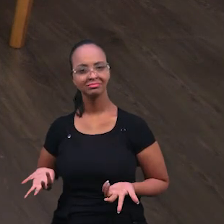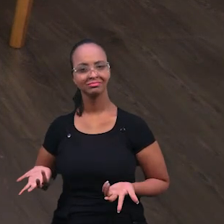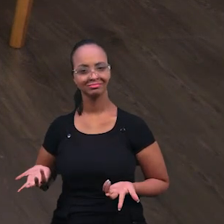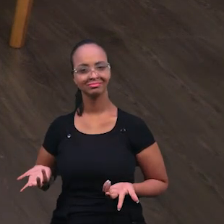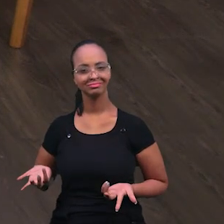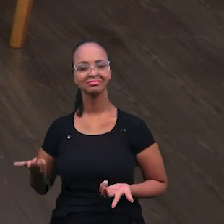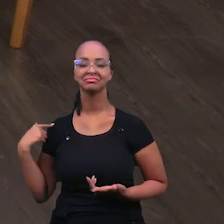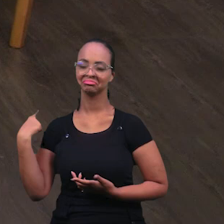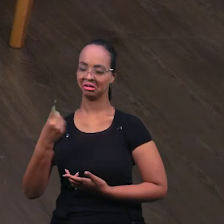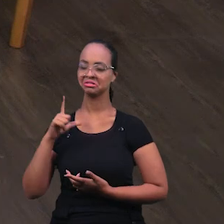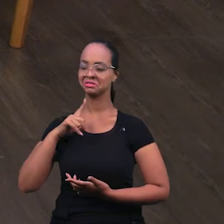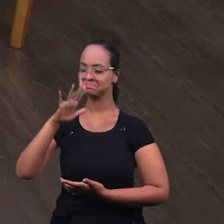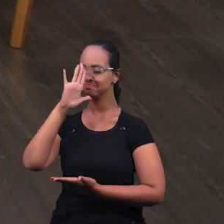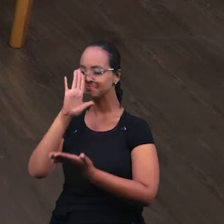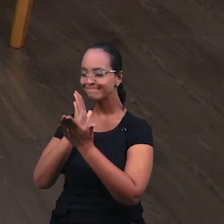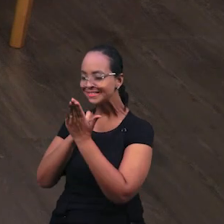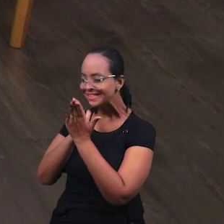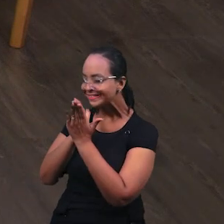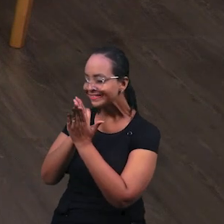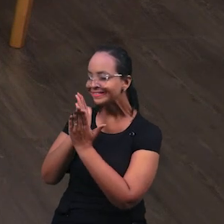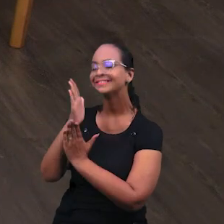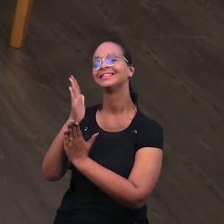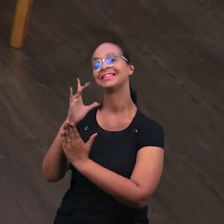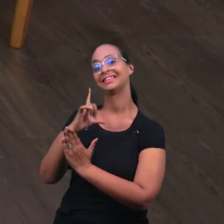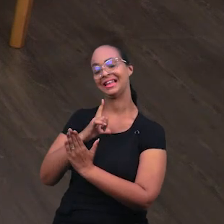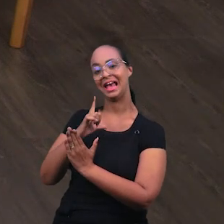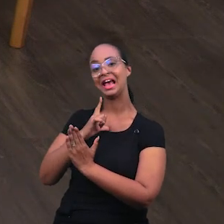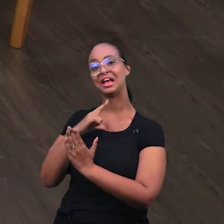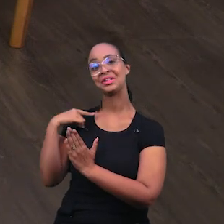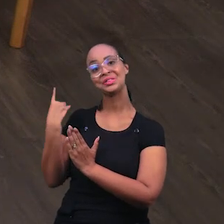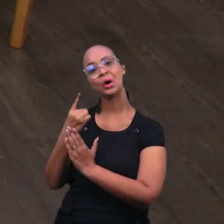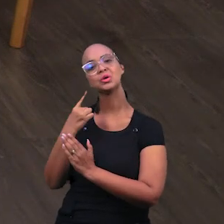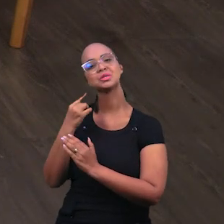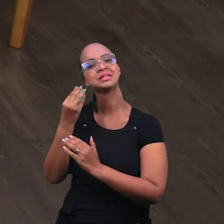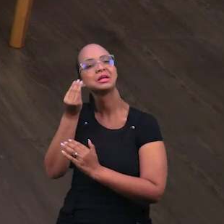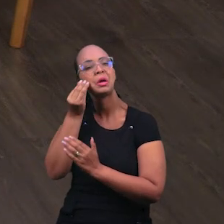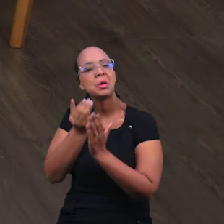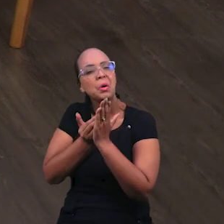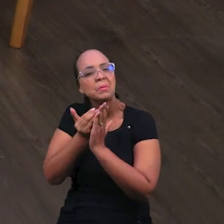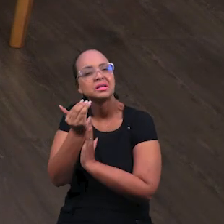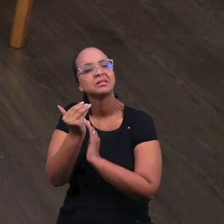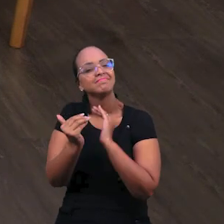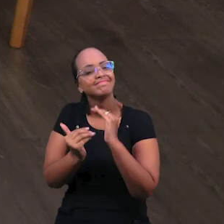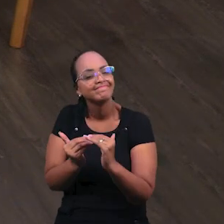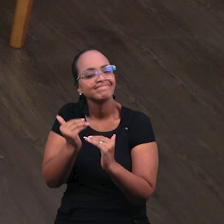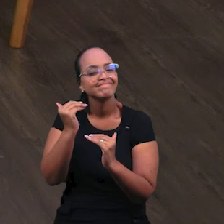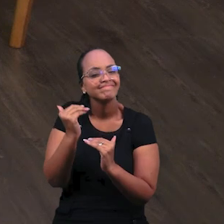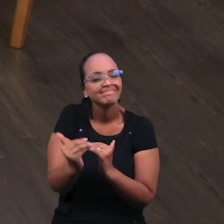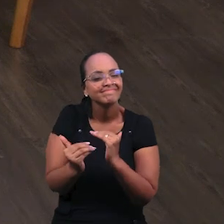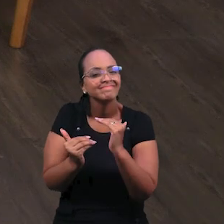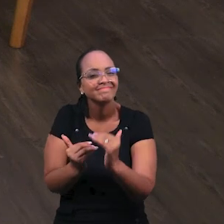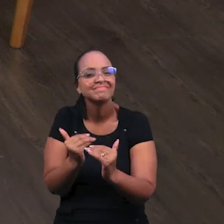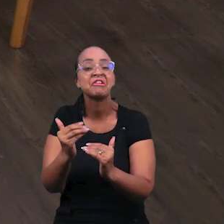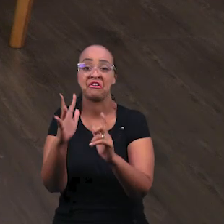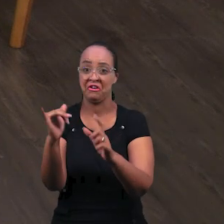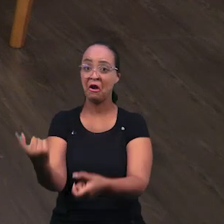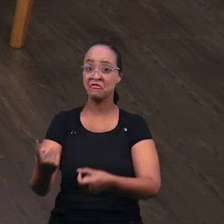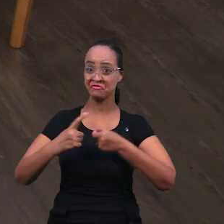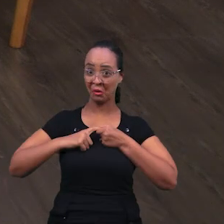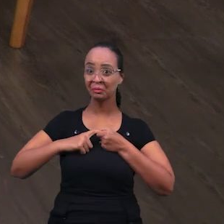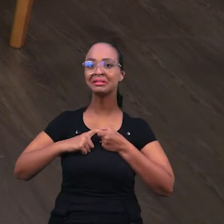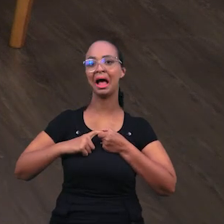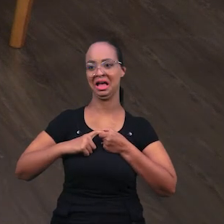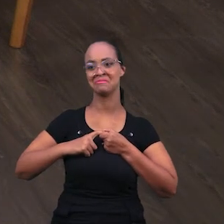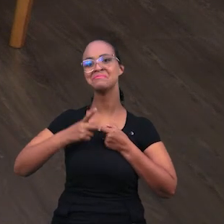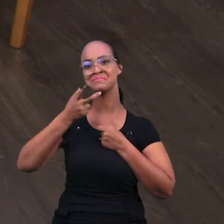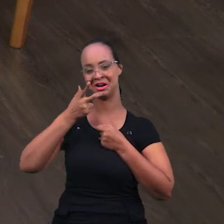estamos caminhando por essa perspectiva. Assim, estamos ainda estruturando, mas podemos voltar aqui para